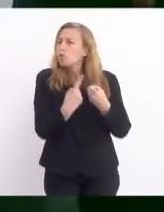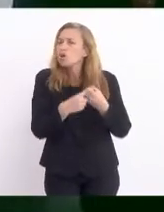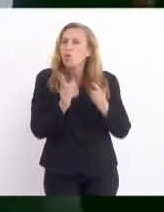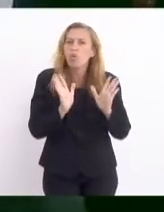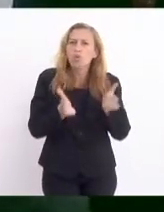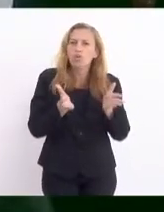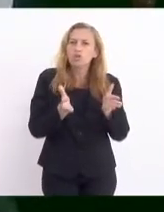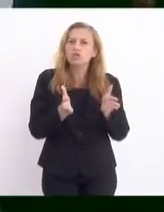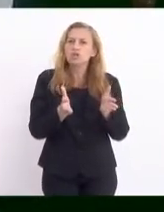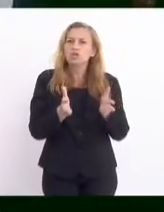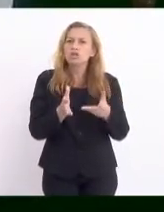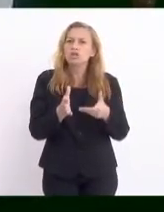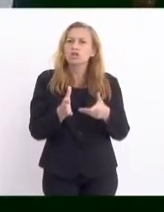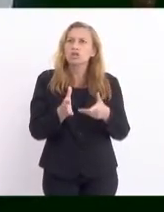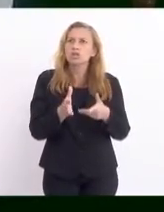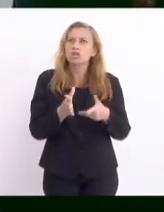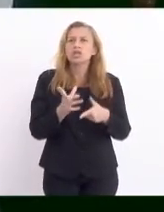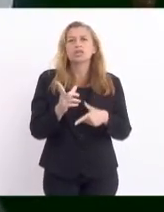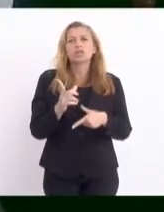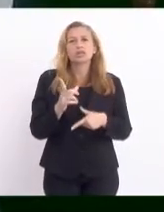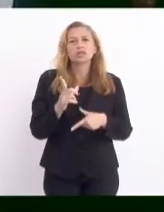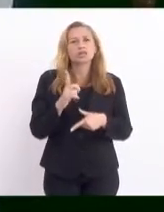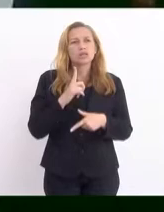há eu tenho em mãos aqui